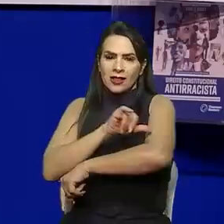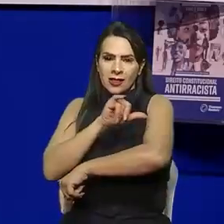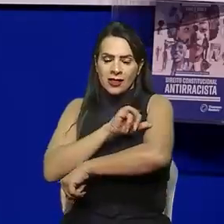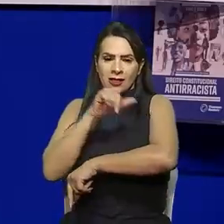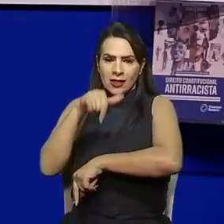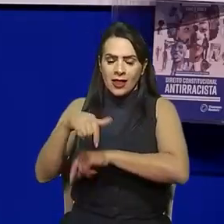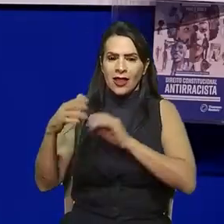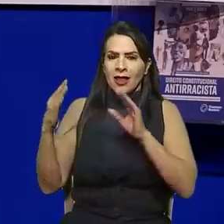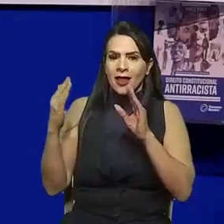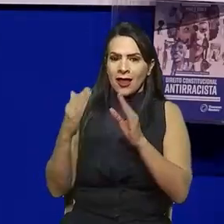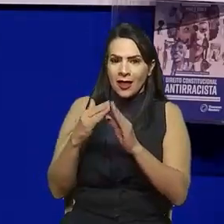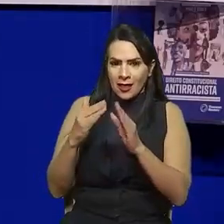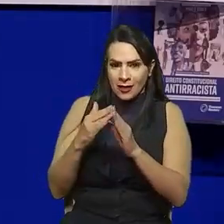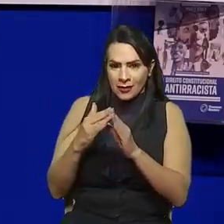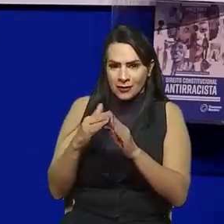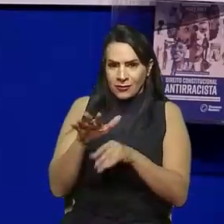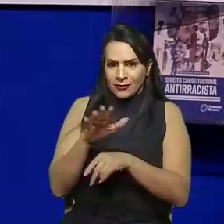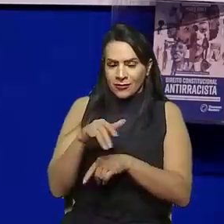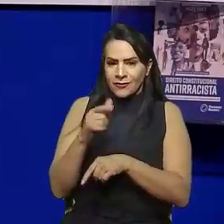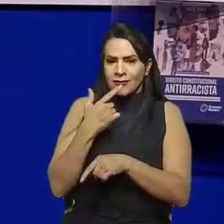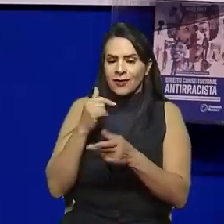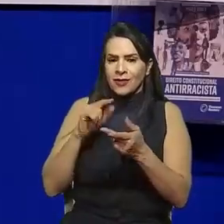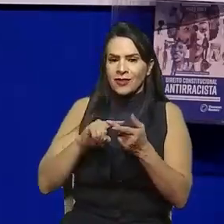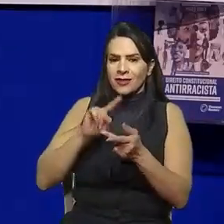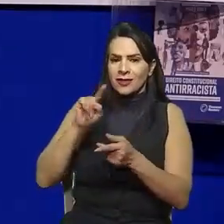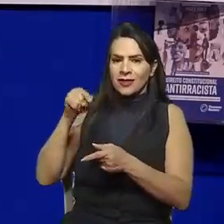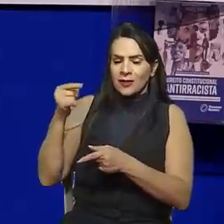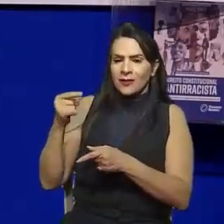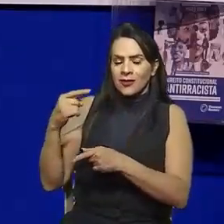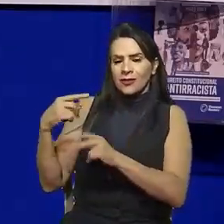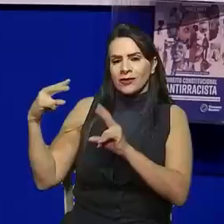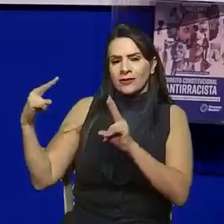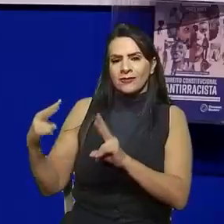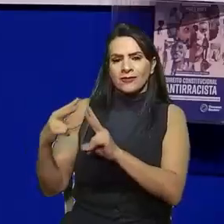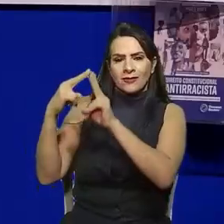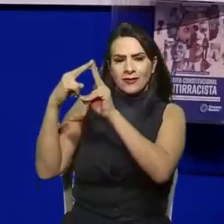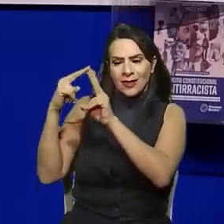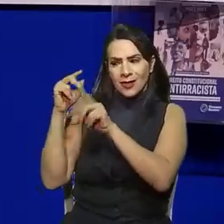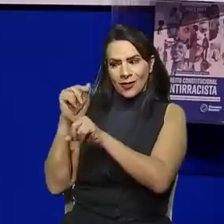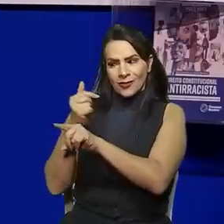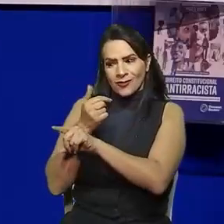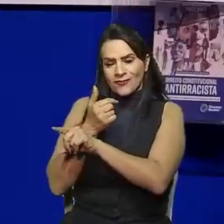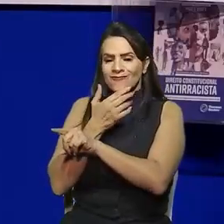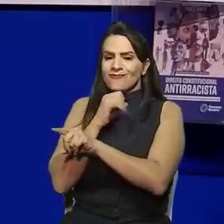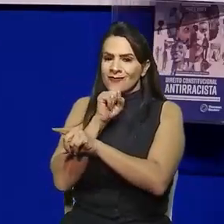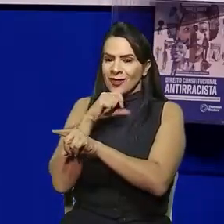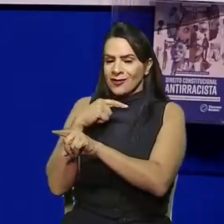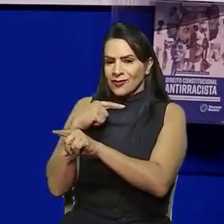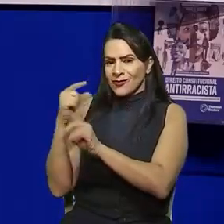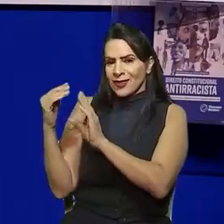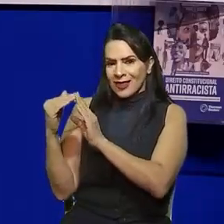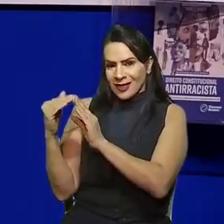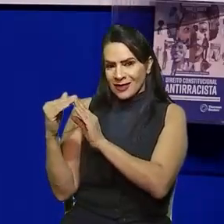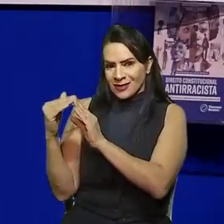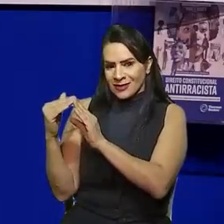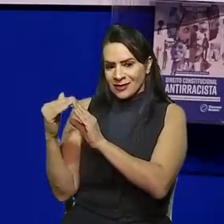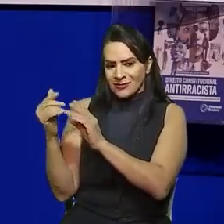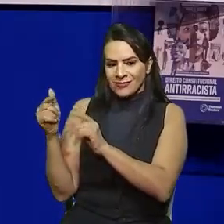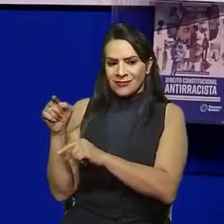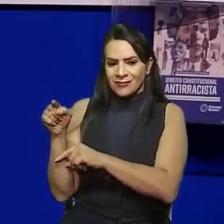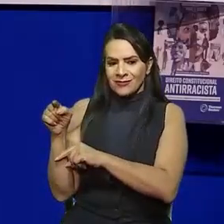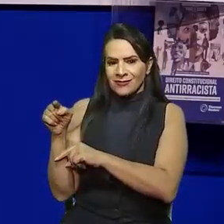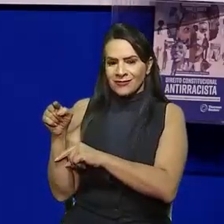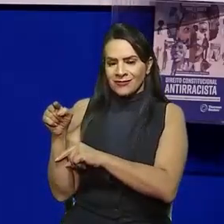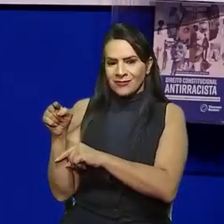Dantas, a Casa do Rio Vermelho, e depois Paris, onde o papai teve uma casa, e eu morei